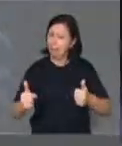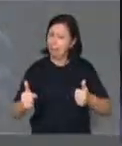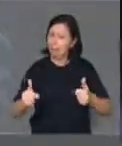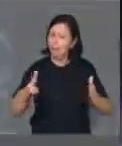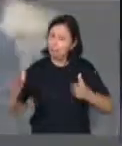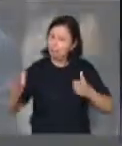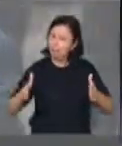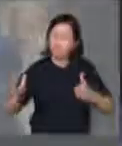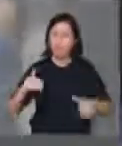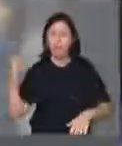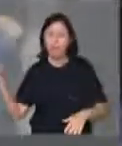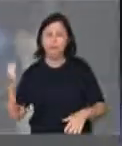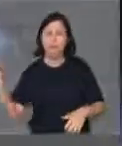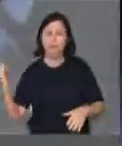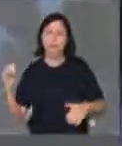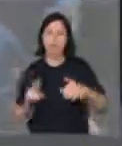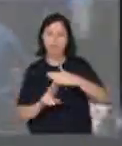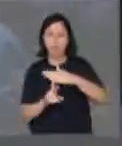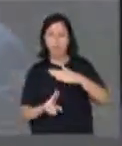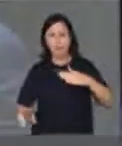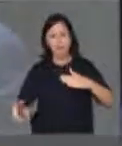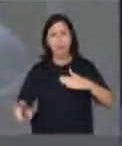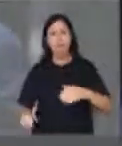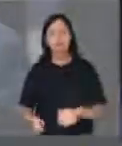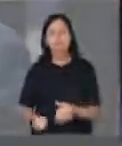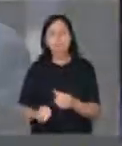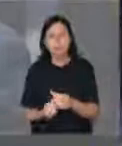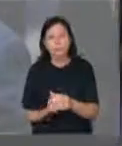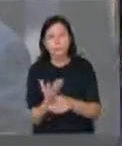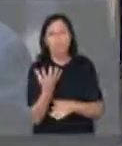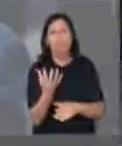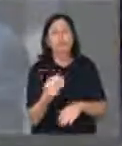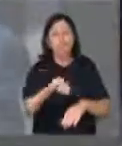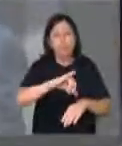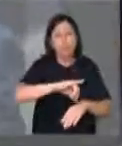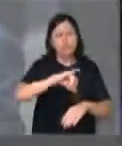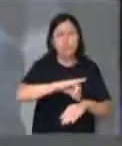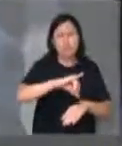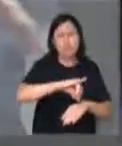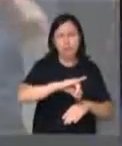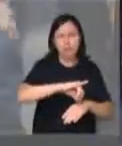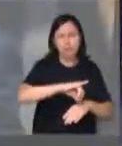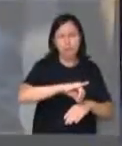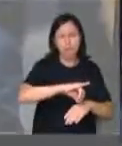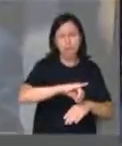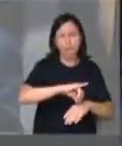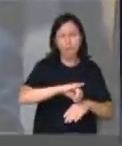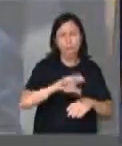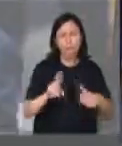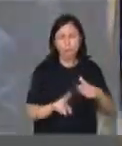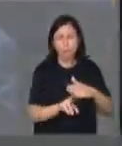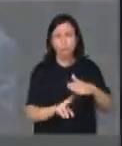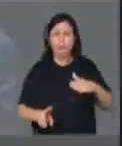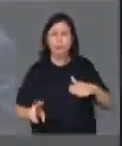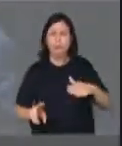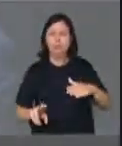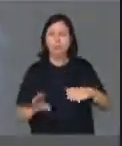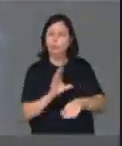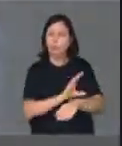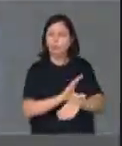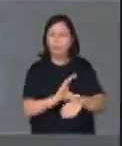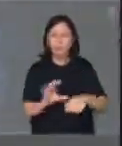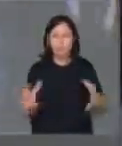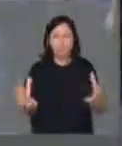sexagenária. Ele foi criador do CESUPA, um centro universitário que inclusive mantém um curso de medicina de alto